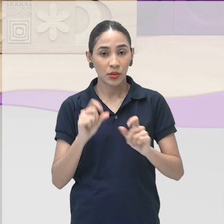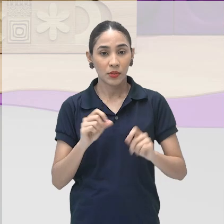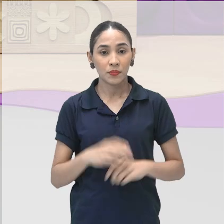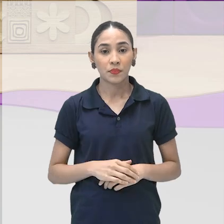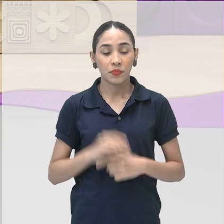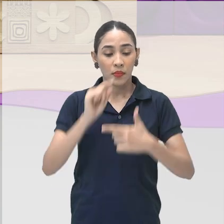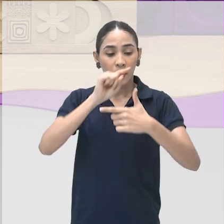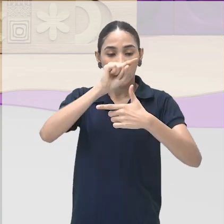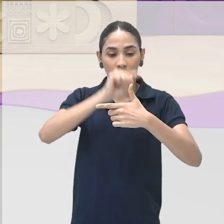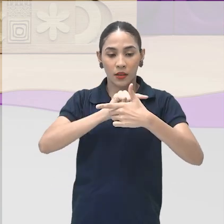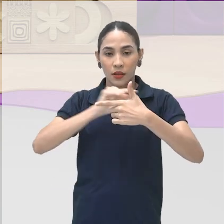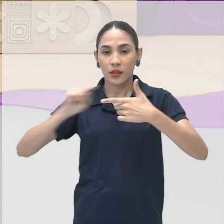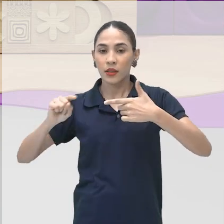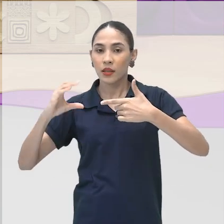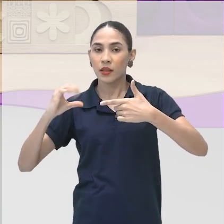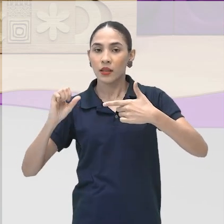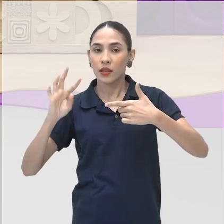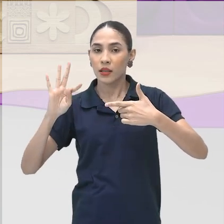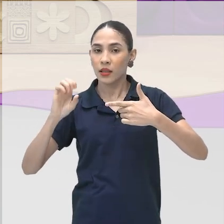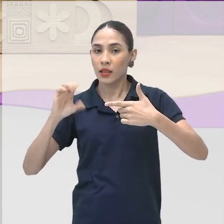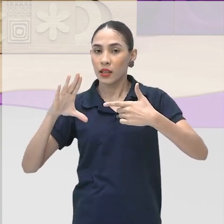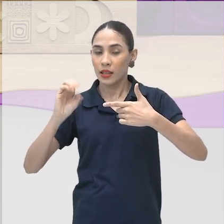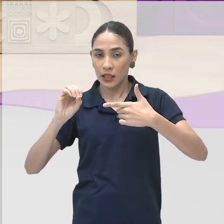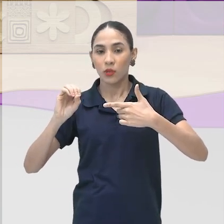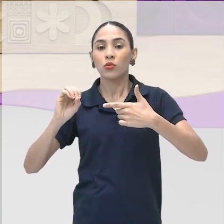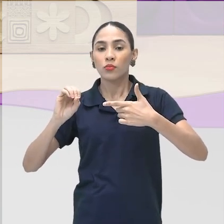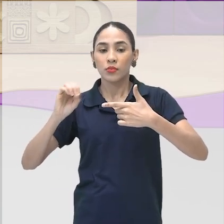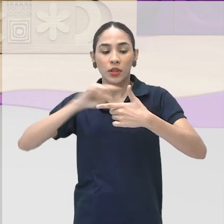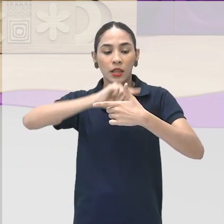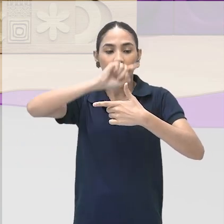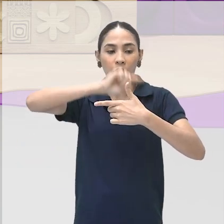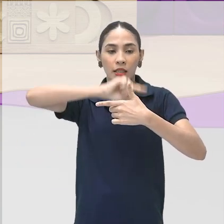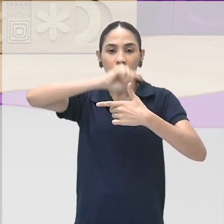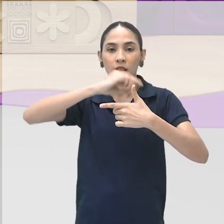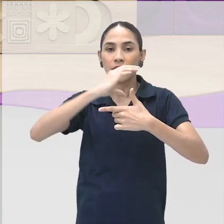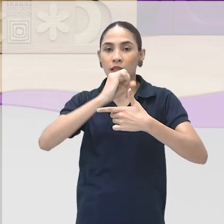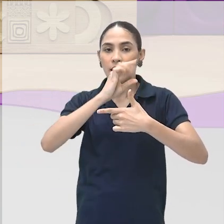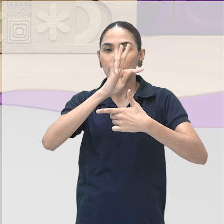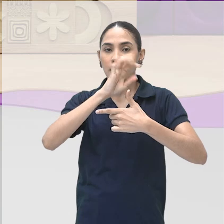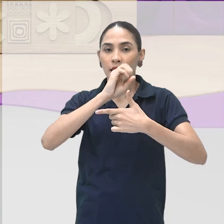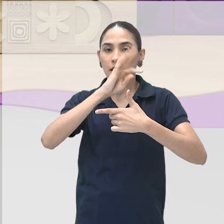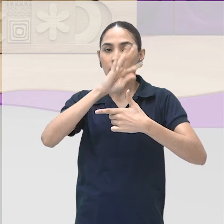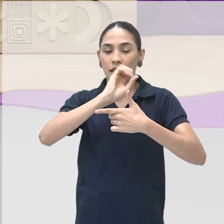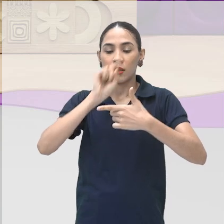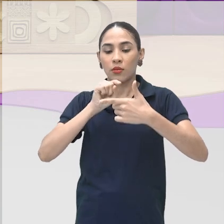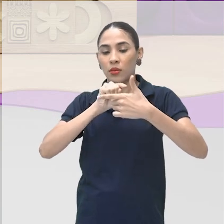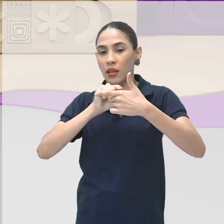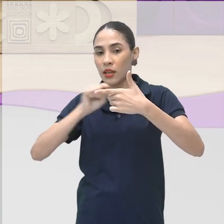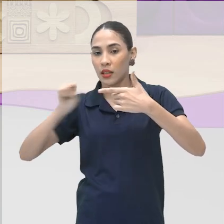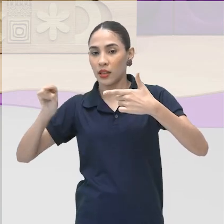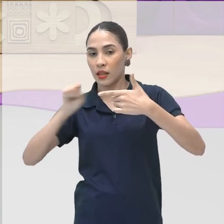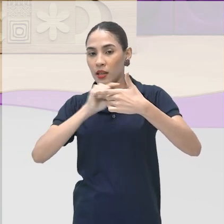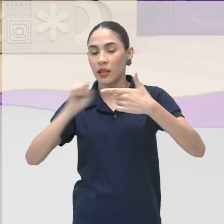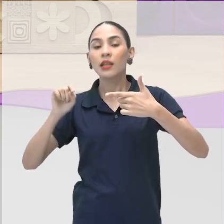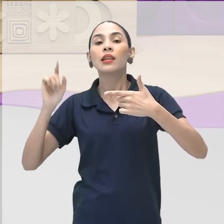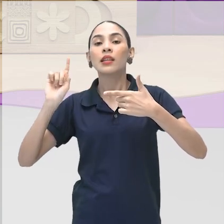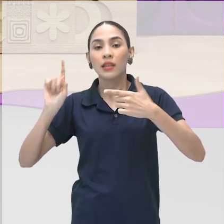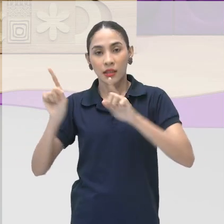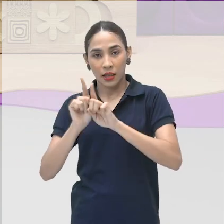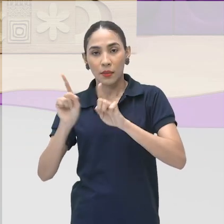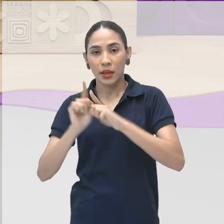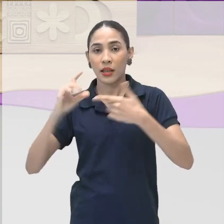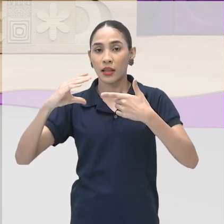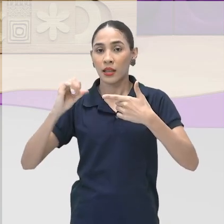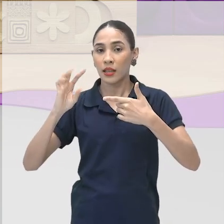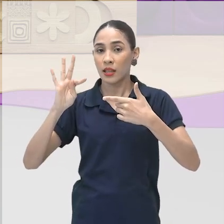seus lados chamados de cateto, né? Esse lado aqui é chamado de cateto, o lado de baixo também é chamado de